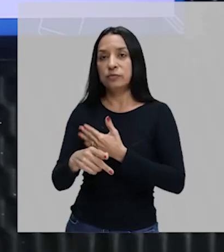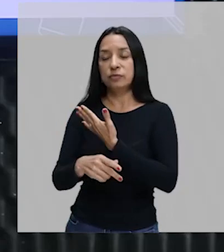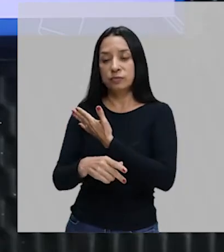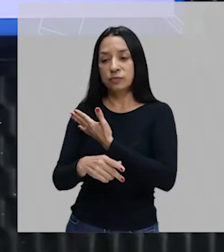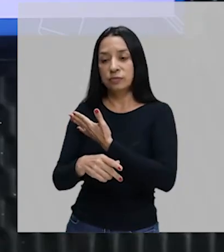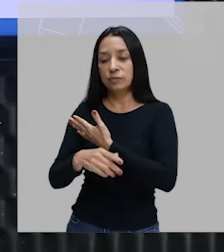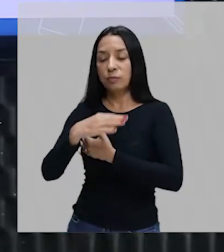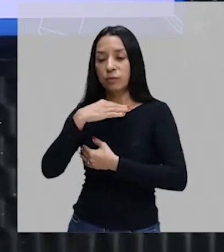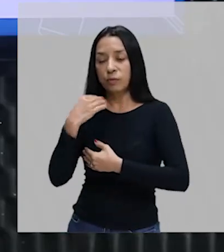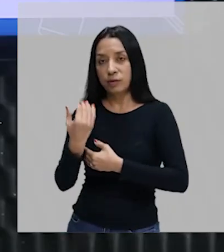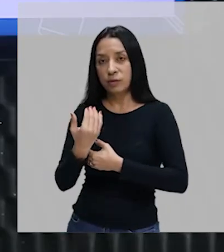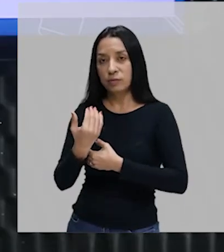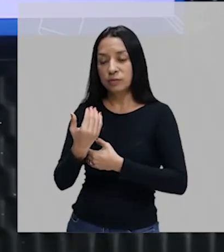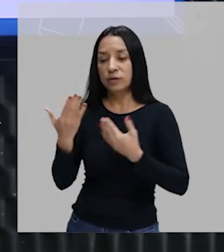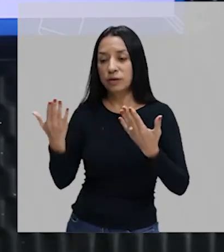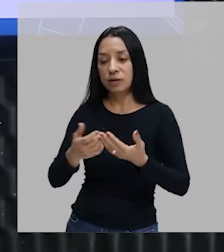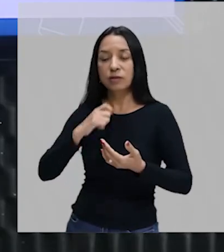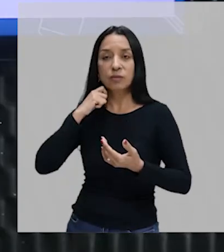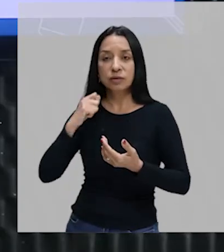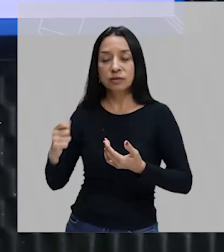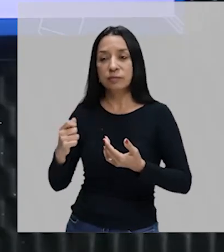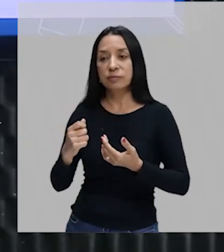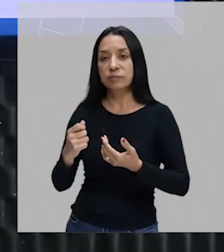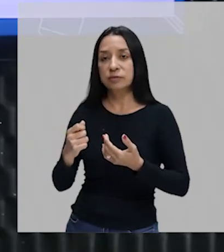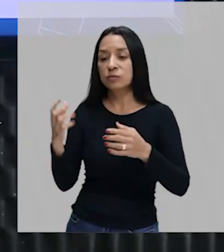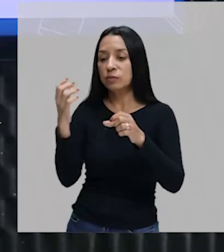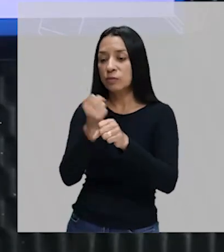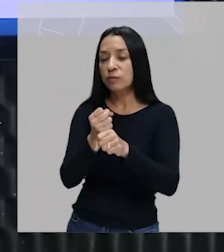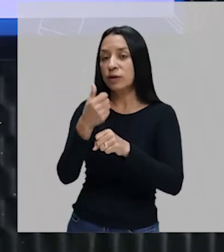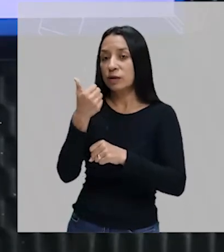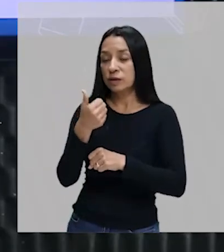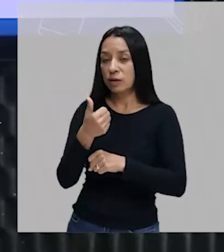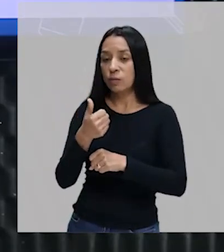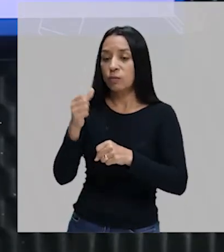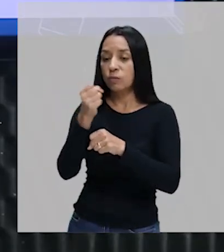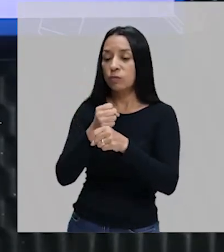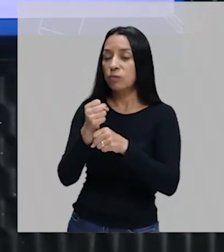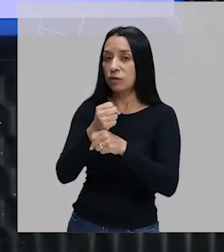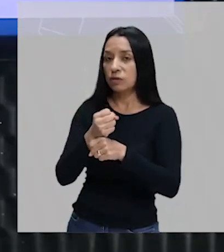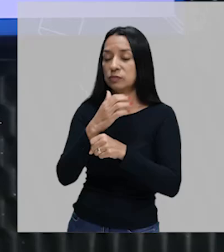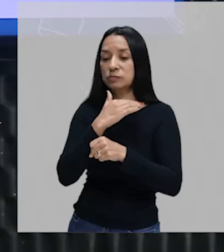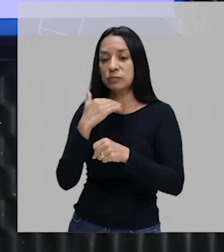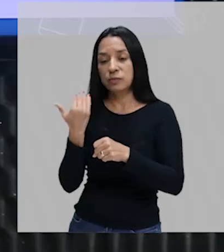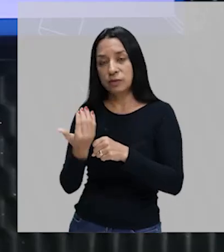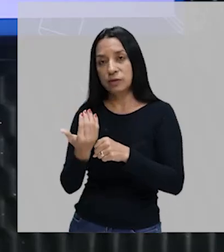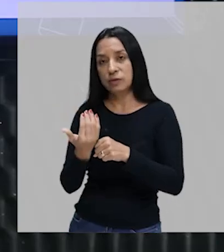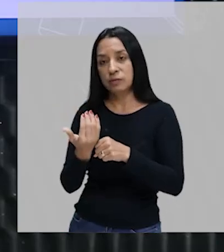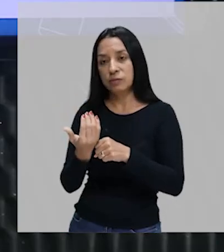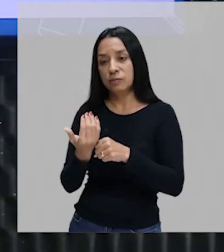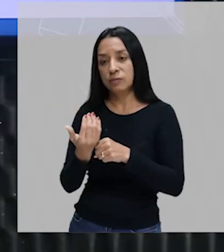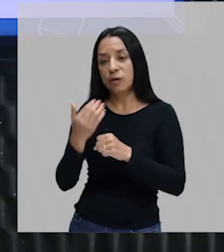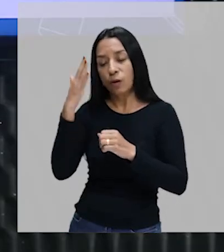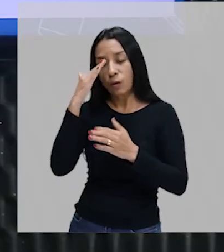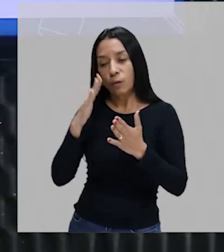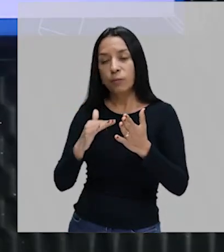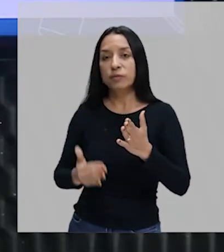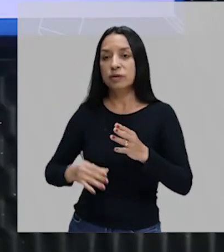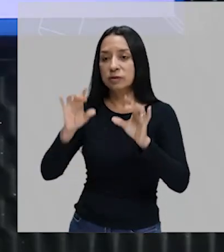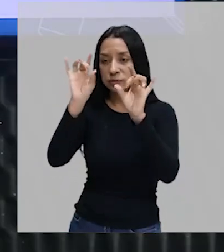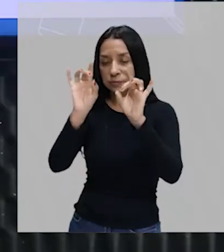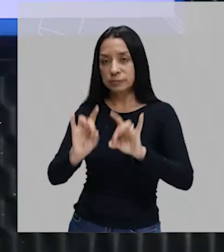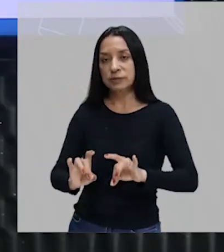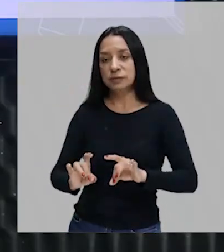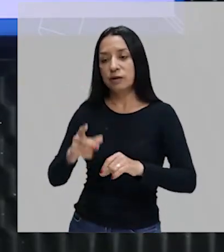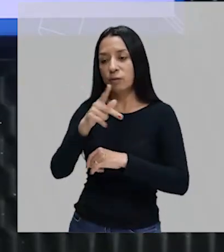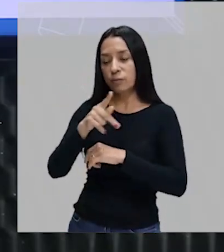agora em abril está completando um ano de falecido, uma homenagem especial essa aula ao professor João, e é uma expressão